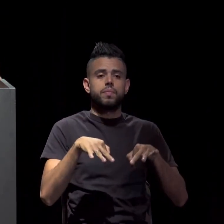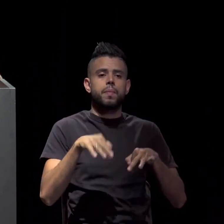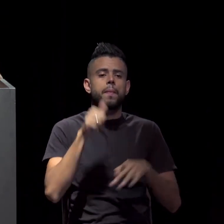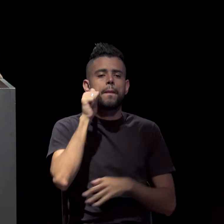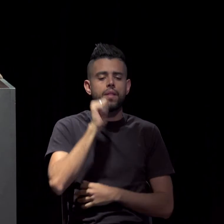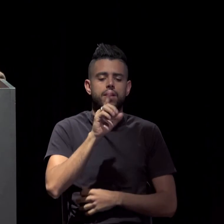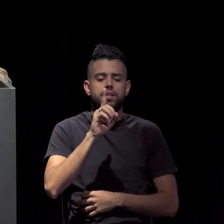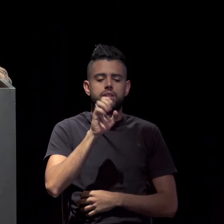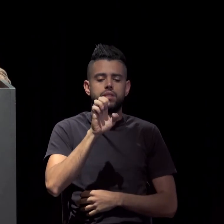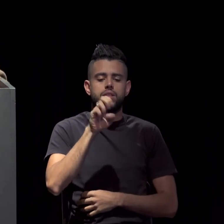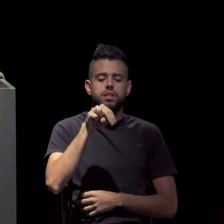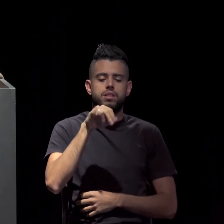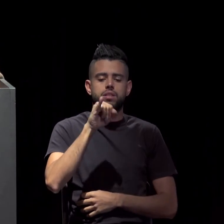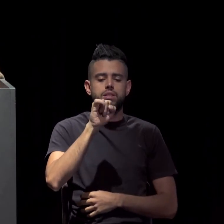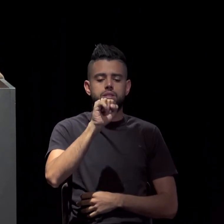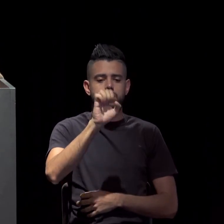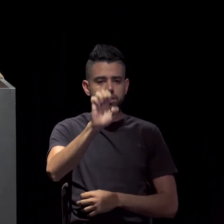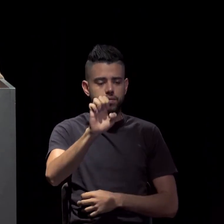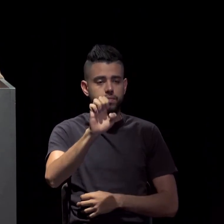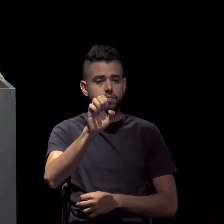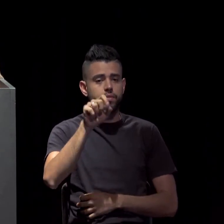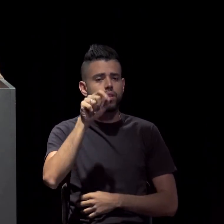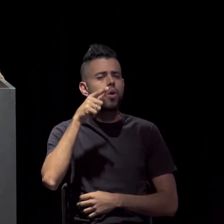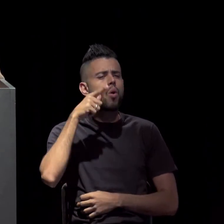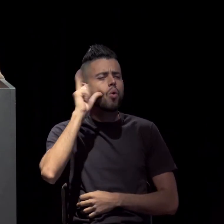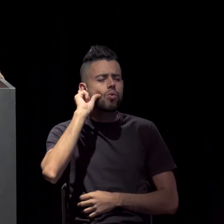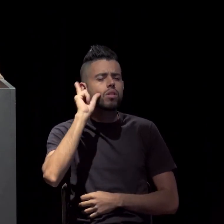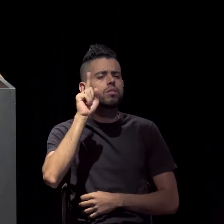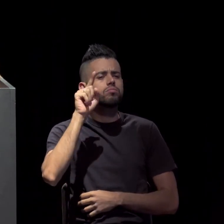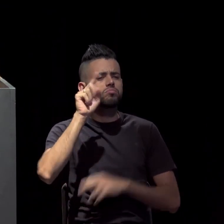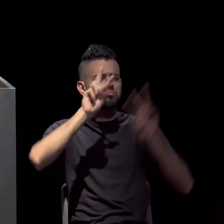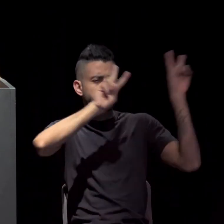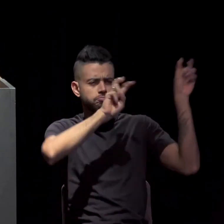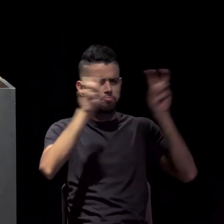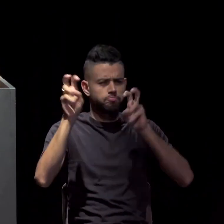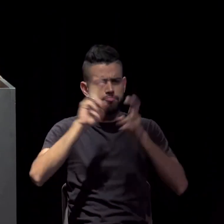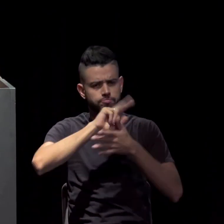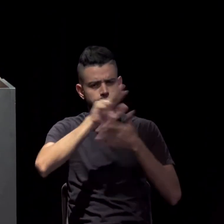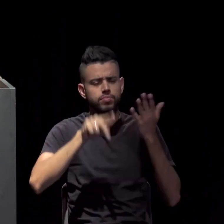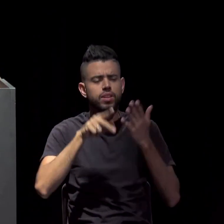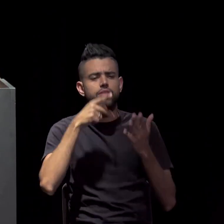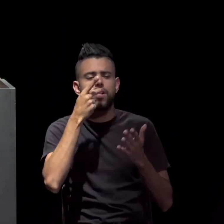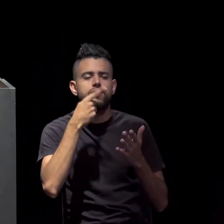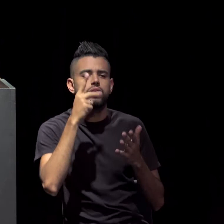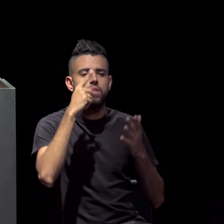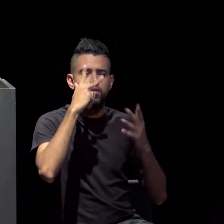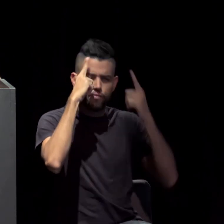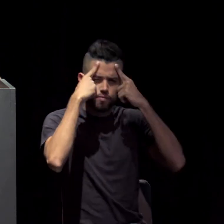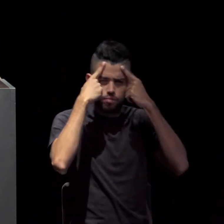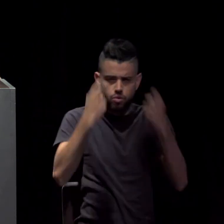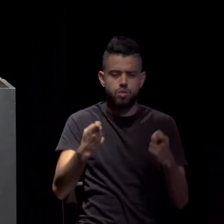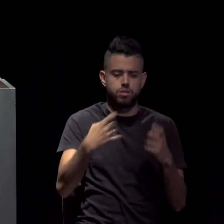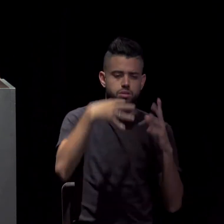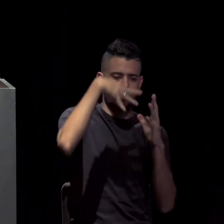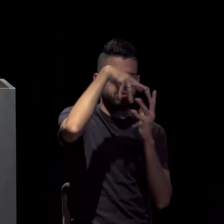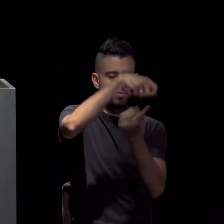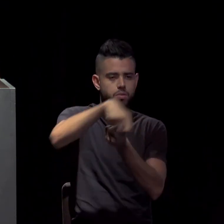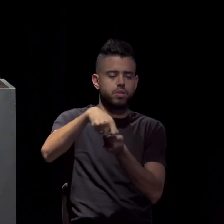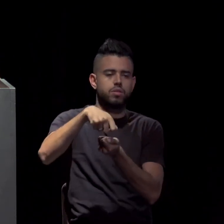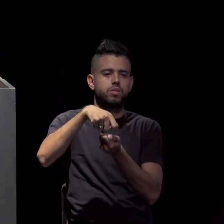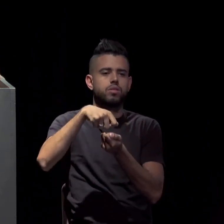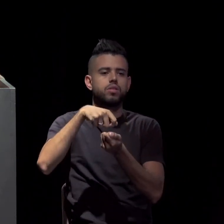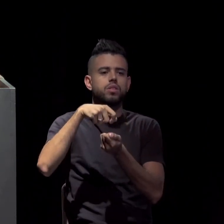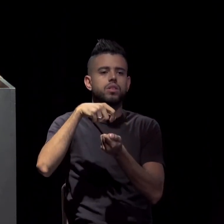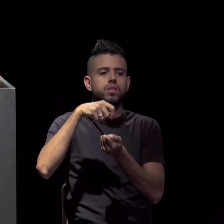Denise Ferreira ontem, entre tantos temas levantados, colocava a ideia de uma violência global, calcada muitas